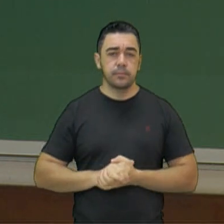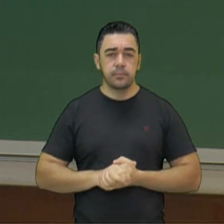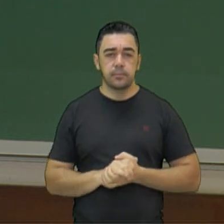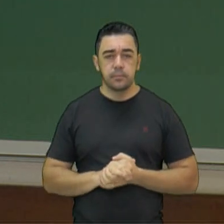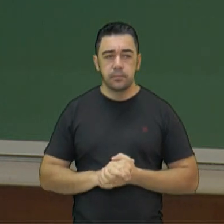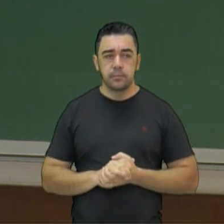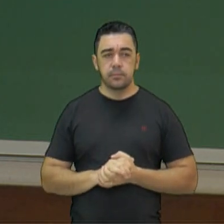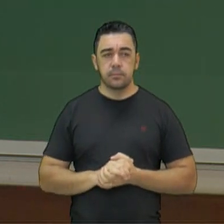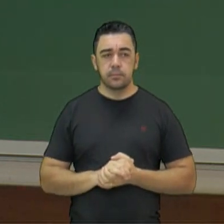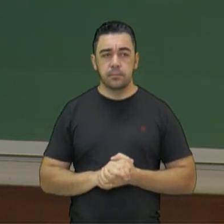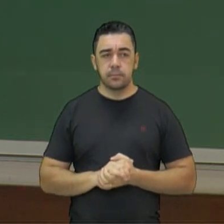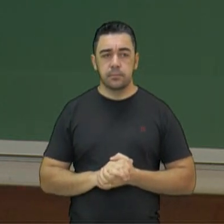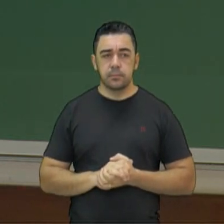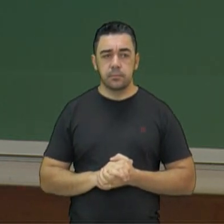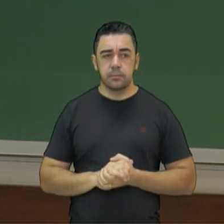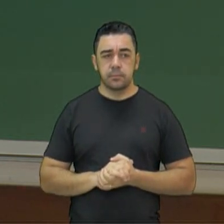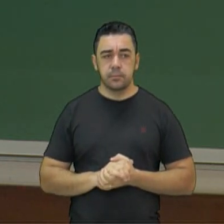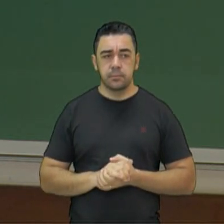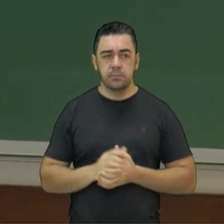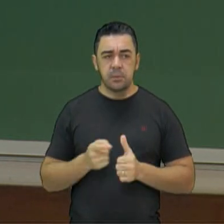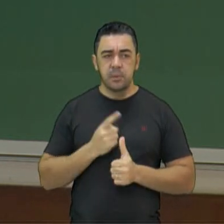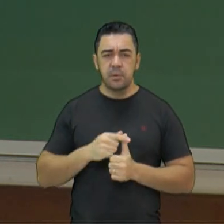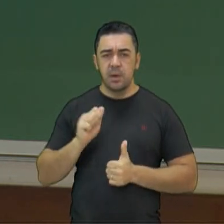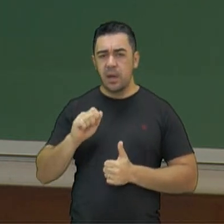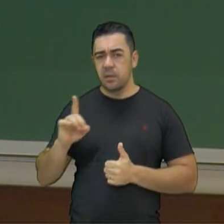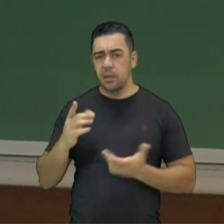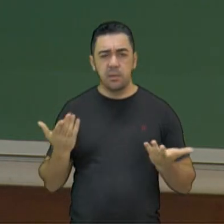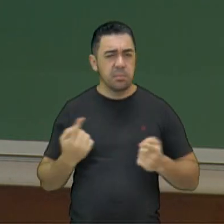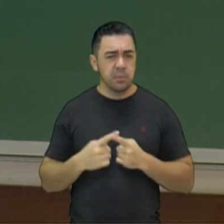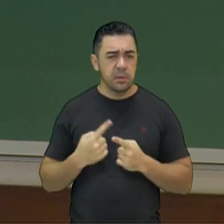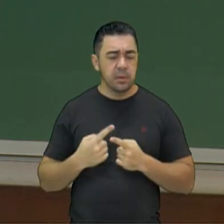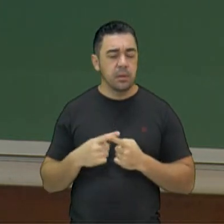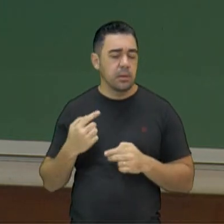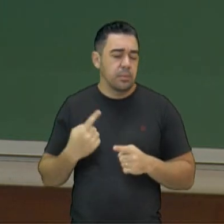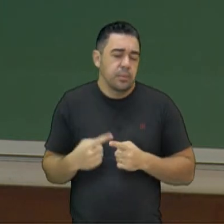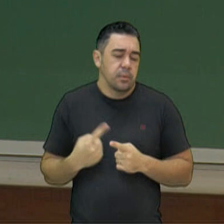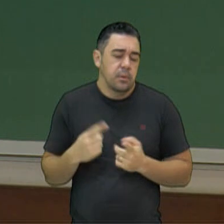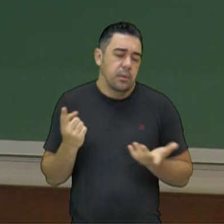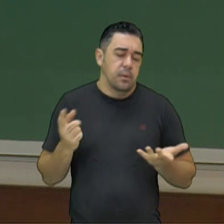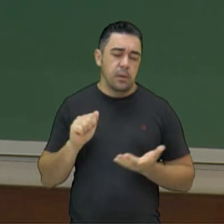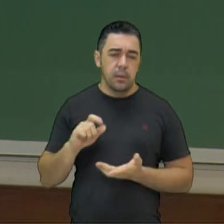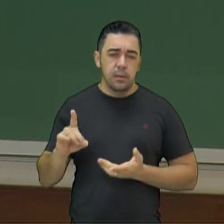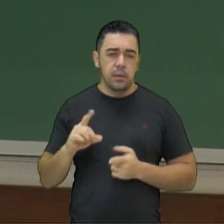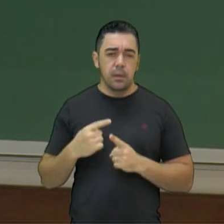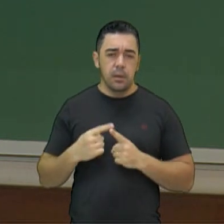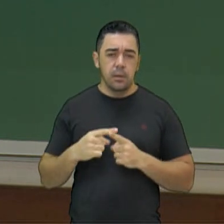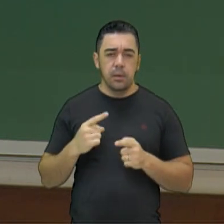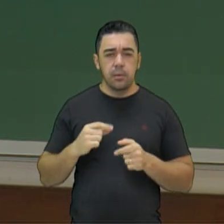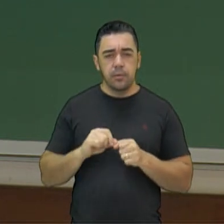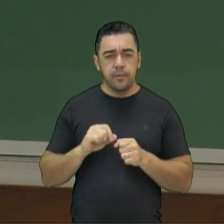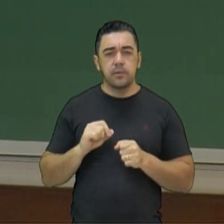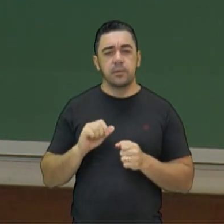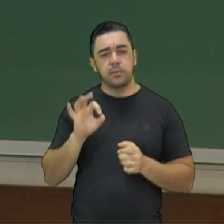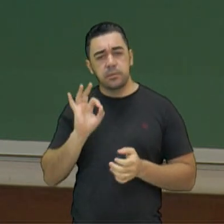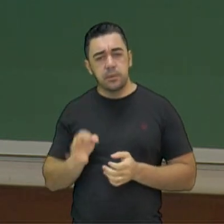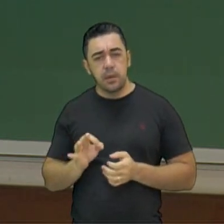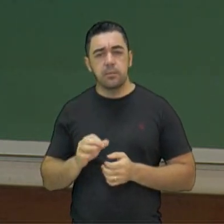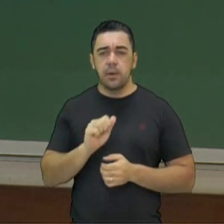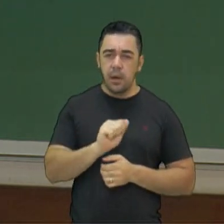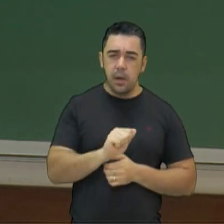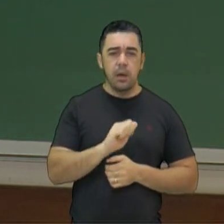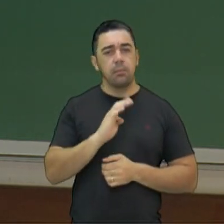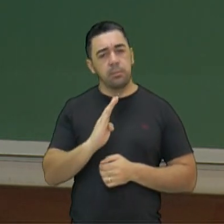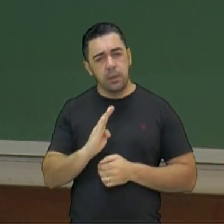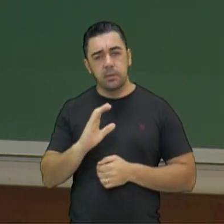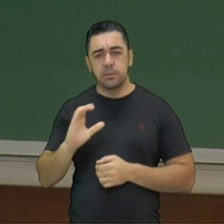mais AD. A professora colocou AD primeiro, por quê? Só por aquela questão de que eu estou escrevendo na ordem alfabética, gente. Se você